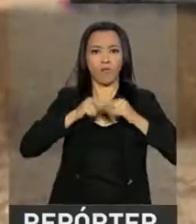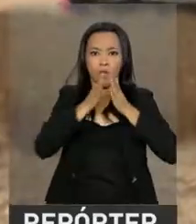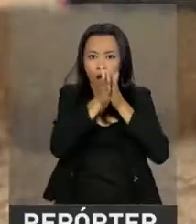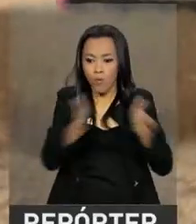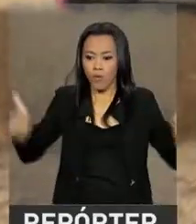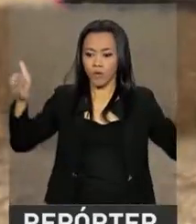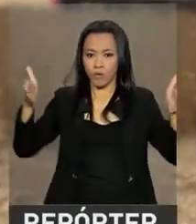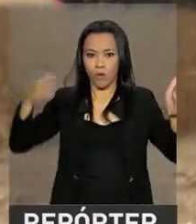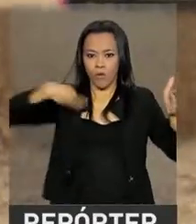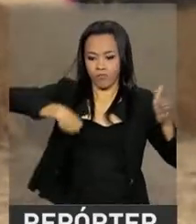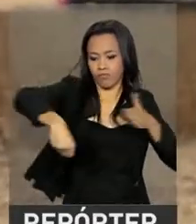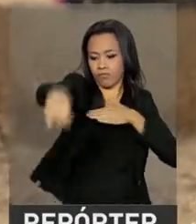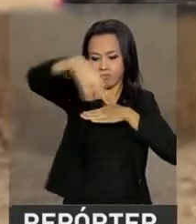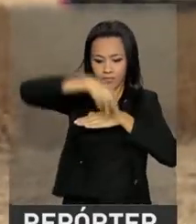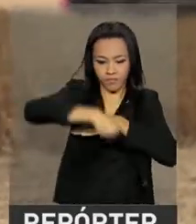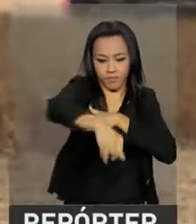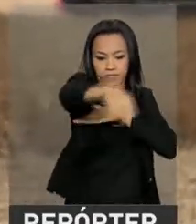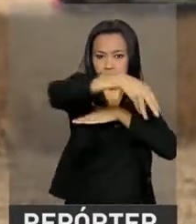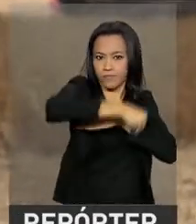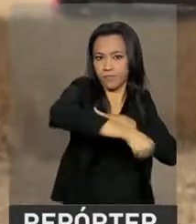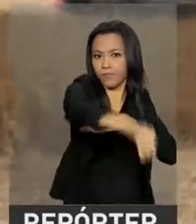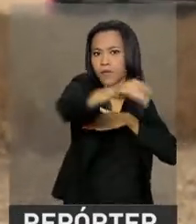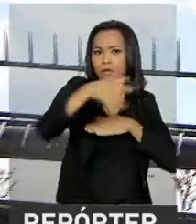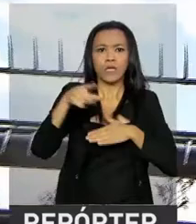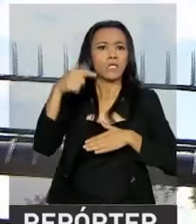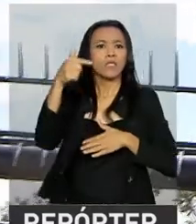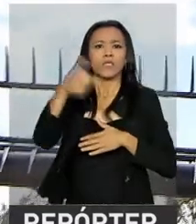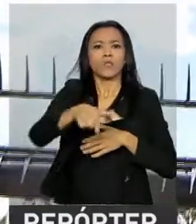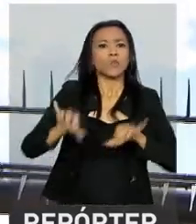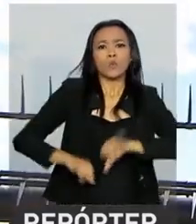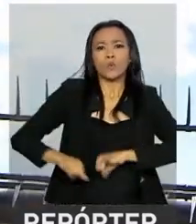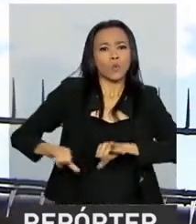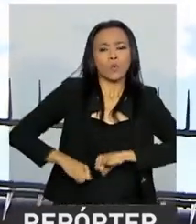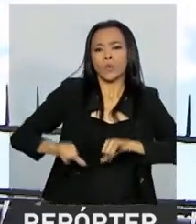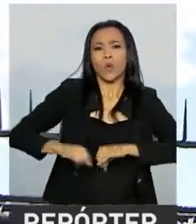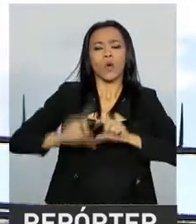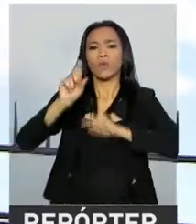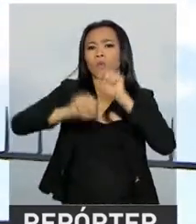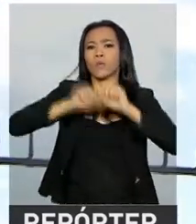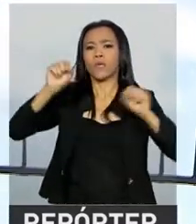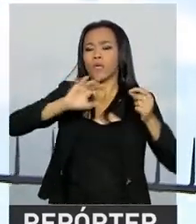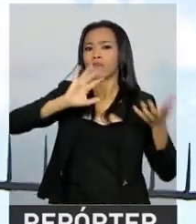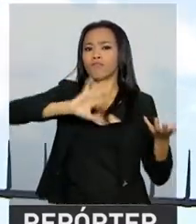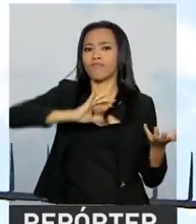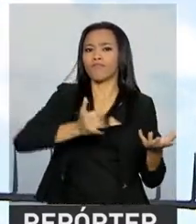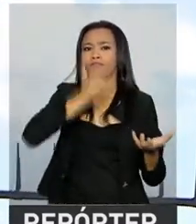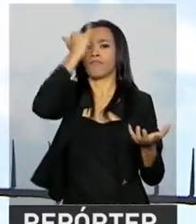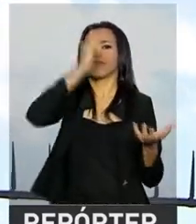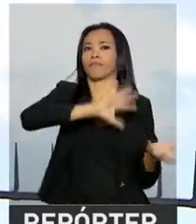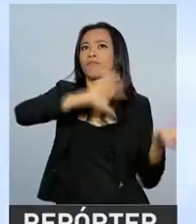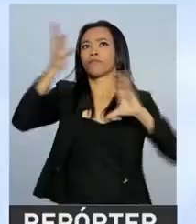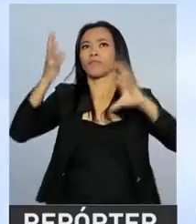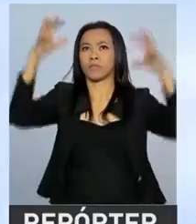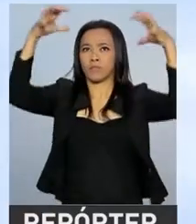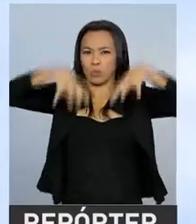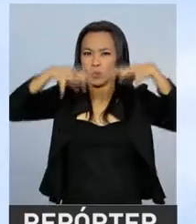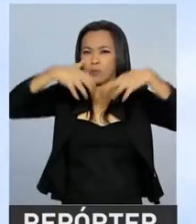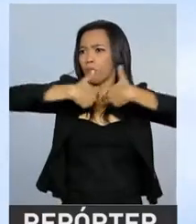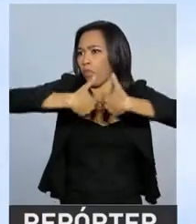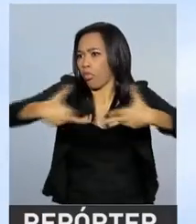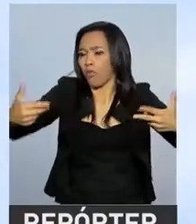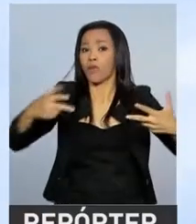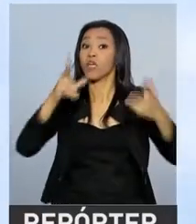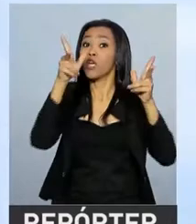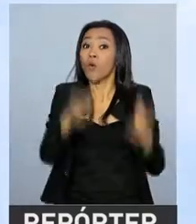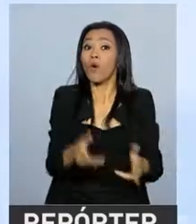que desta vez não sofre a influência das más condições climáticas como no ano passado só